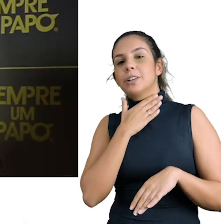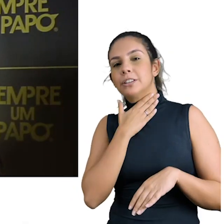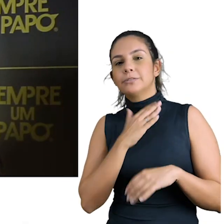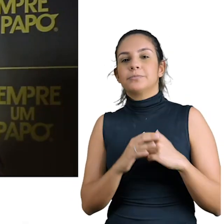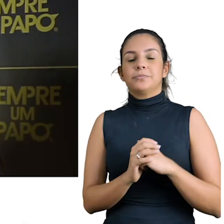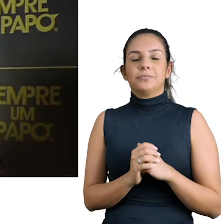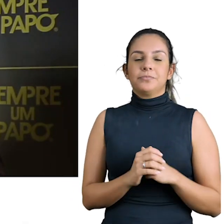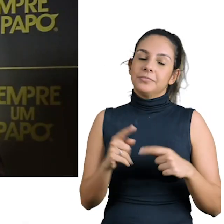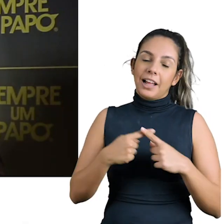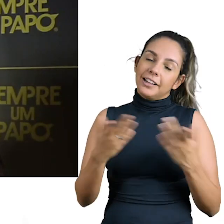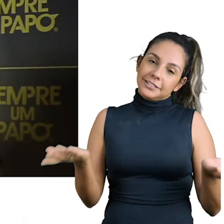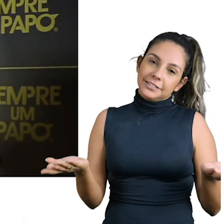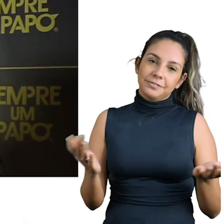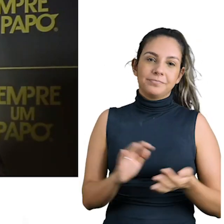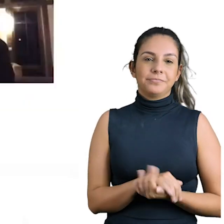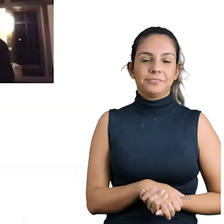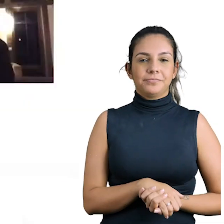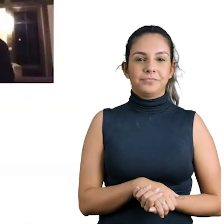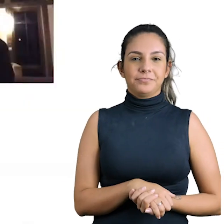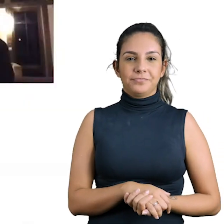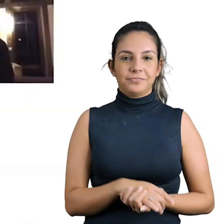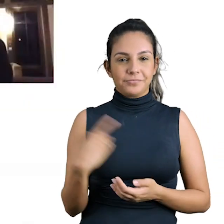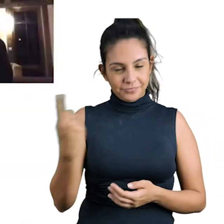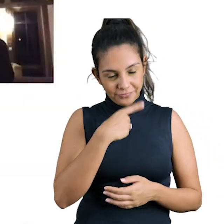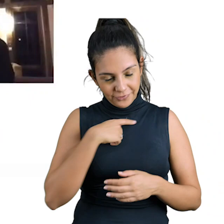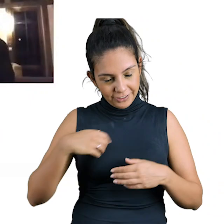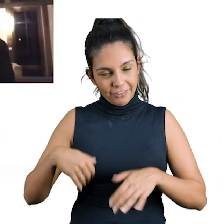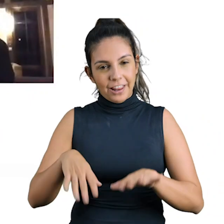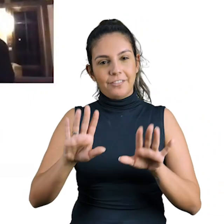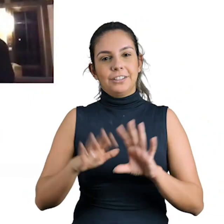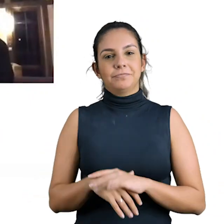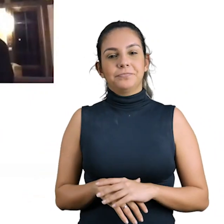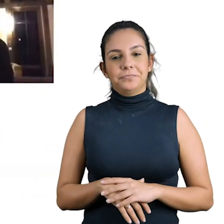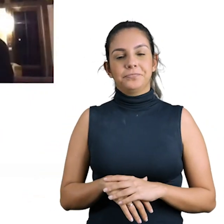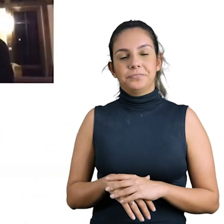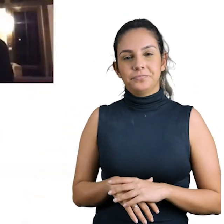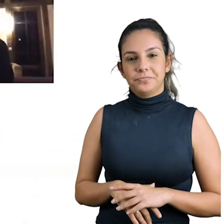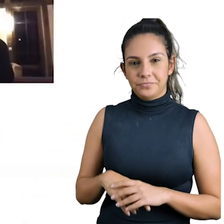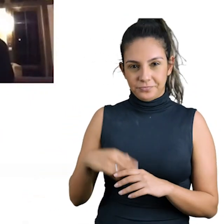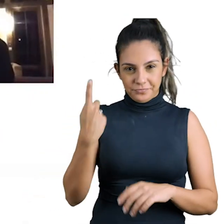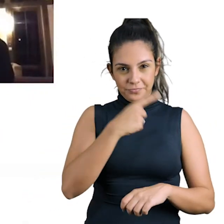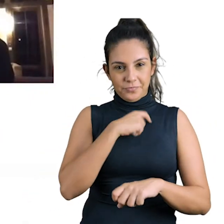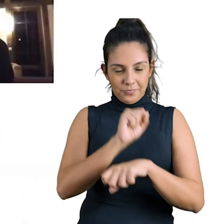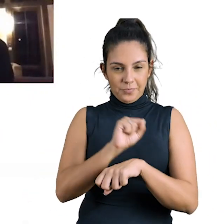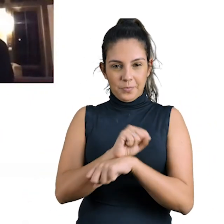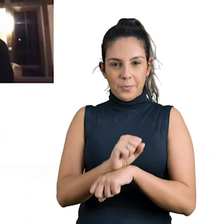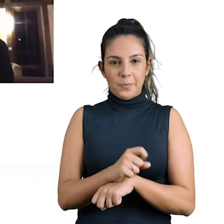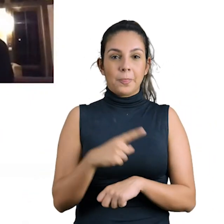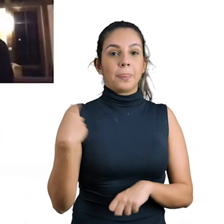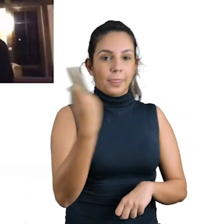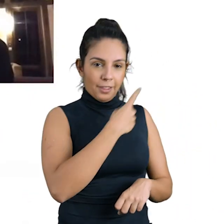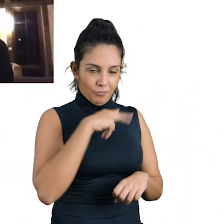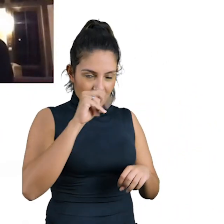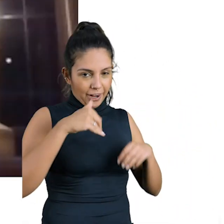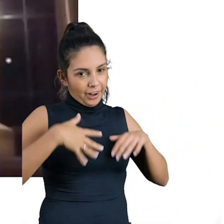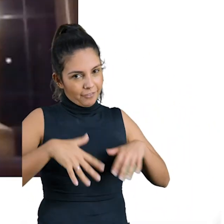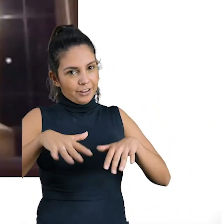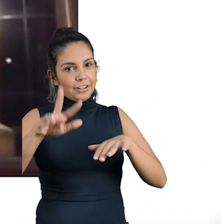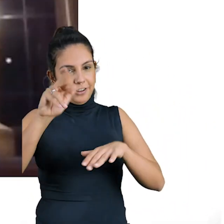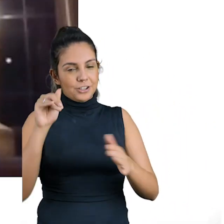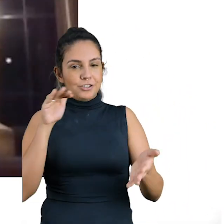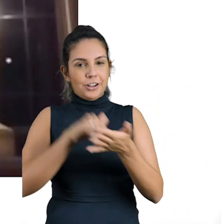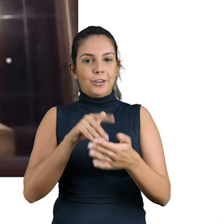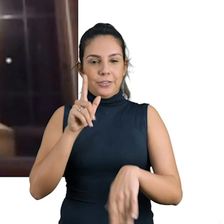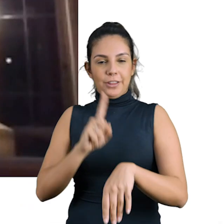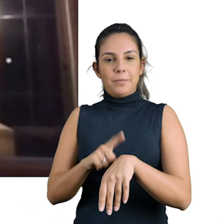fiada, mas... A gente leva, né? Vamos levando. Vamos esperar. Como diz o poeta, a gente vai levando. Que esse tempo